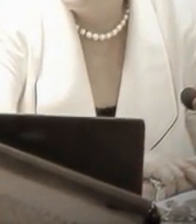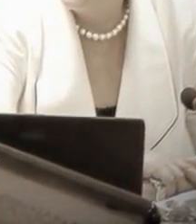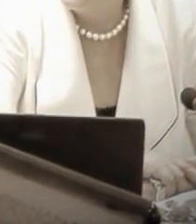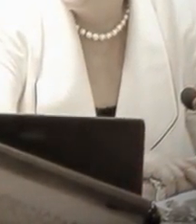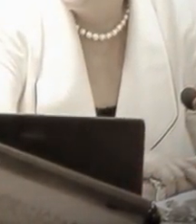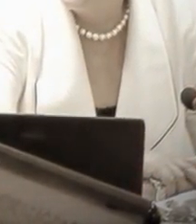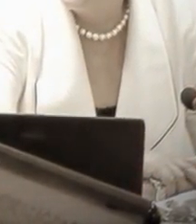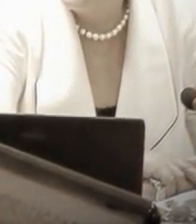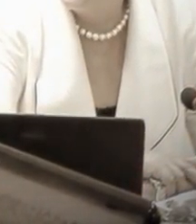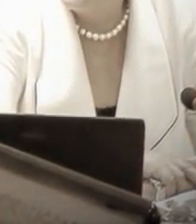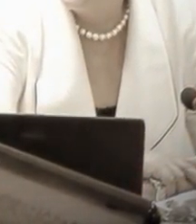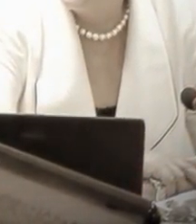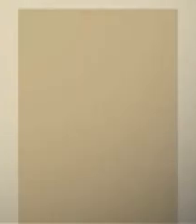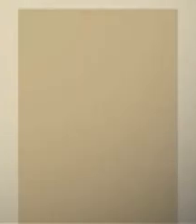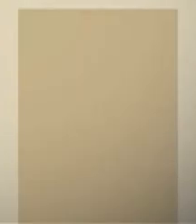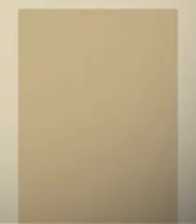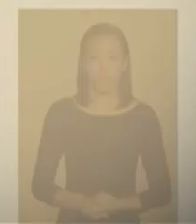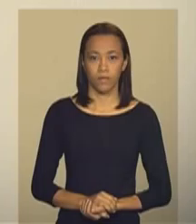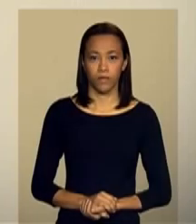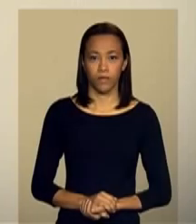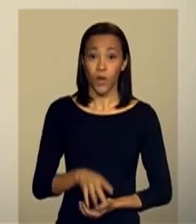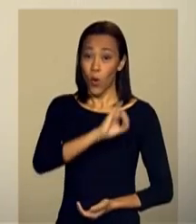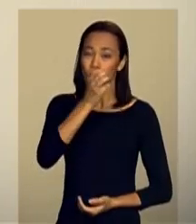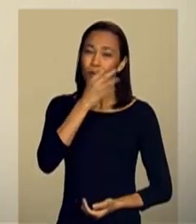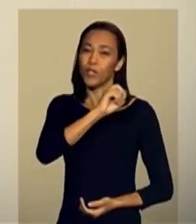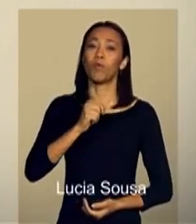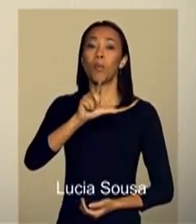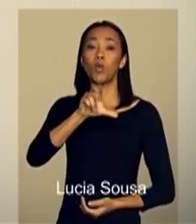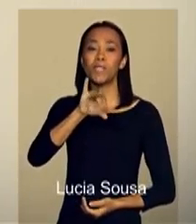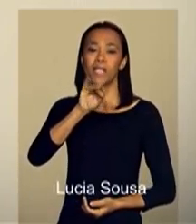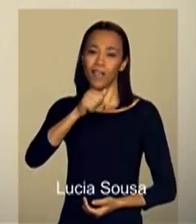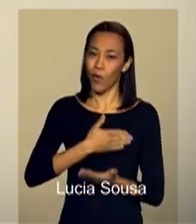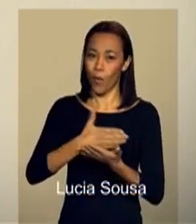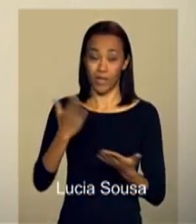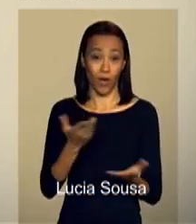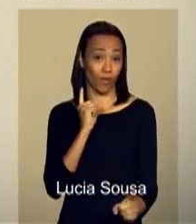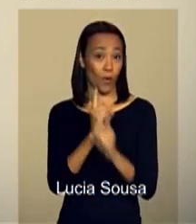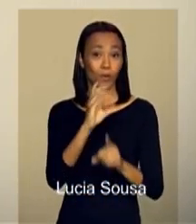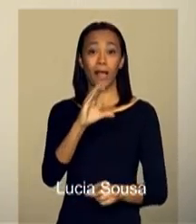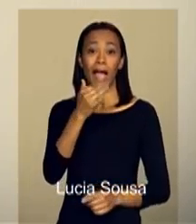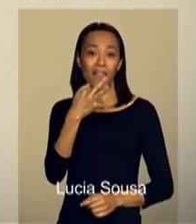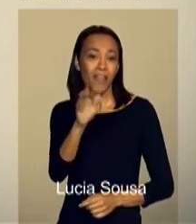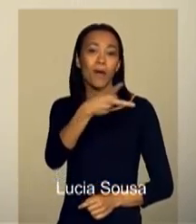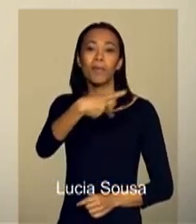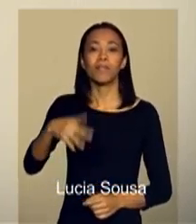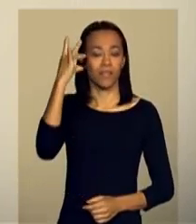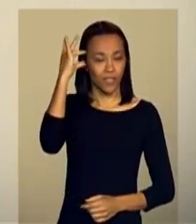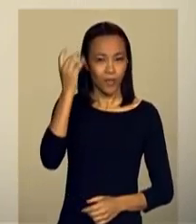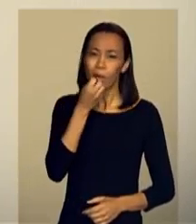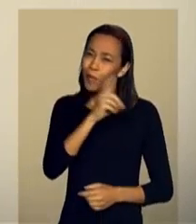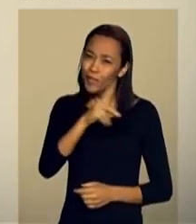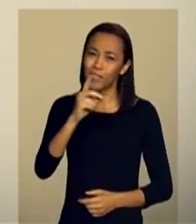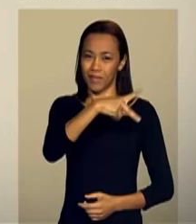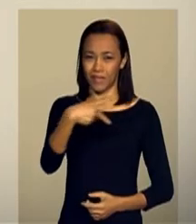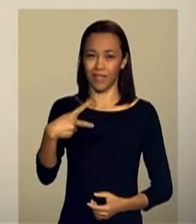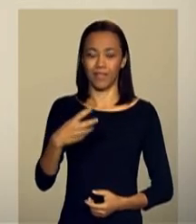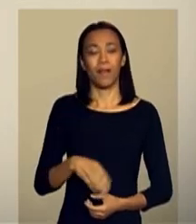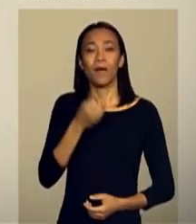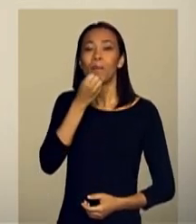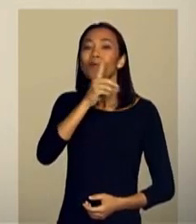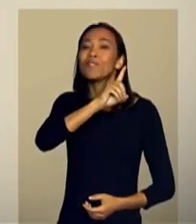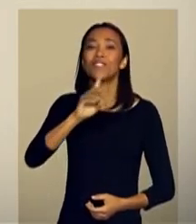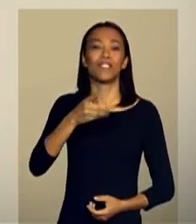Café com a presidenta. Olá, bom dia. Eu sou o Luciano Seixas e começa agora mais um café com a presidenta Dilma. Bom dia, presidenta.